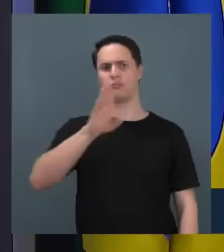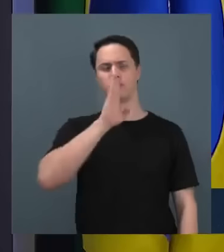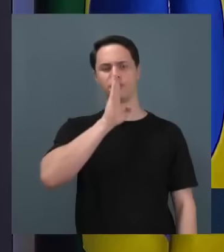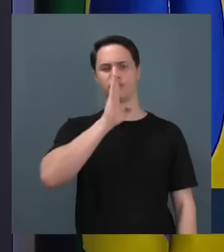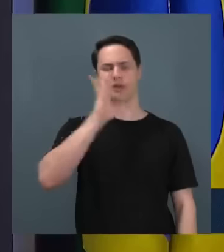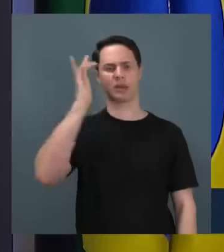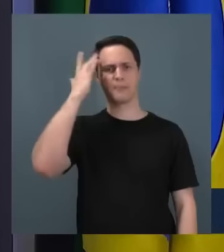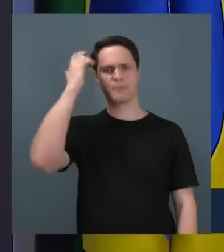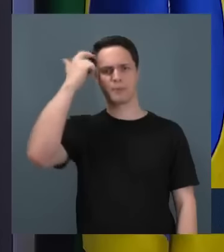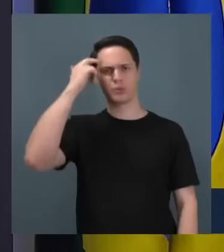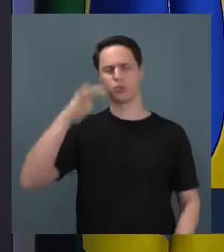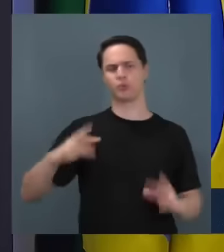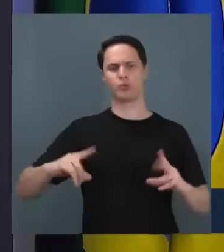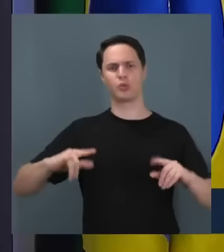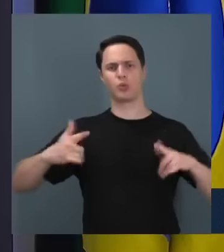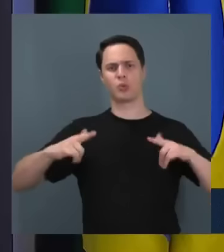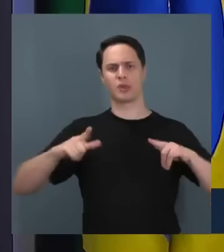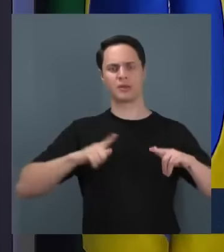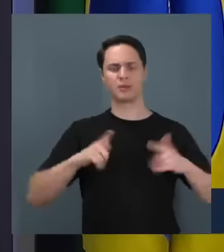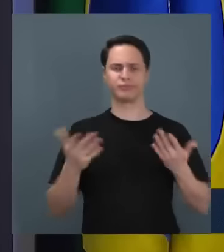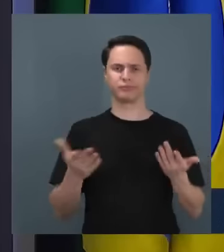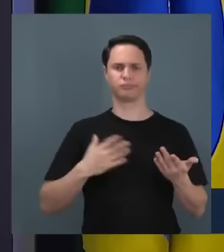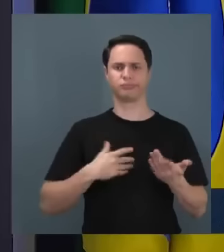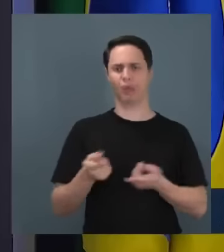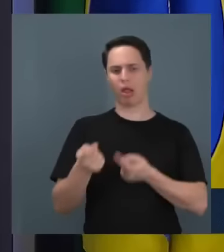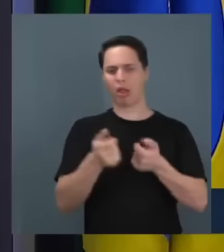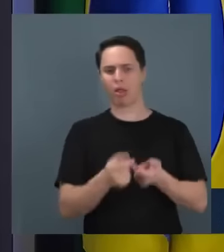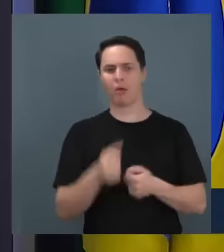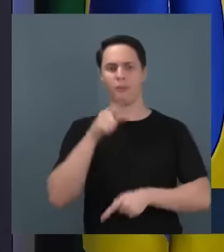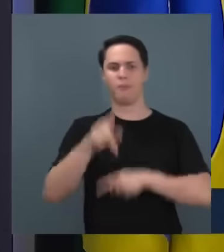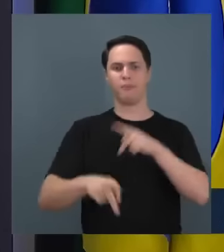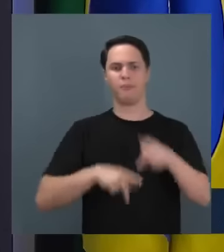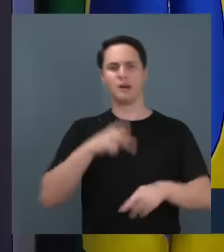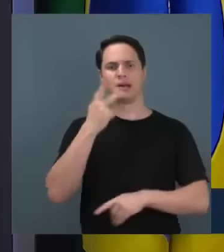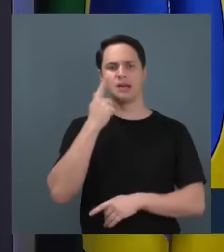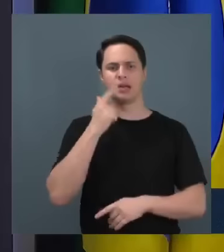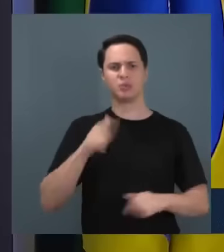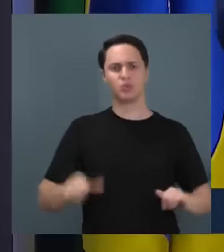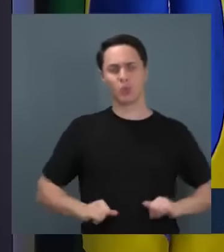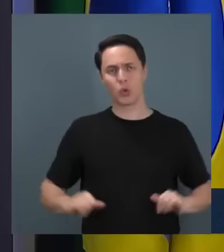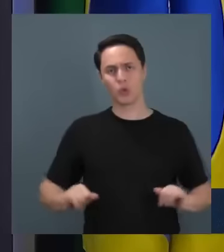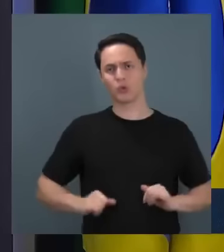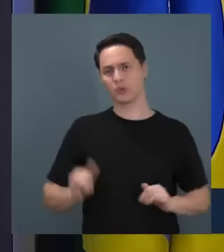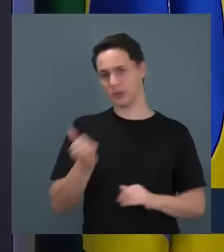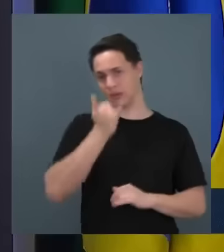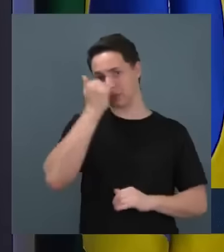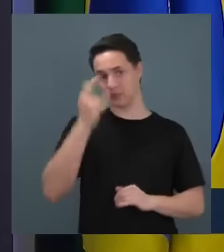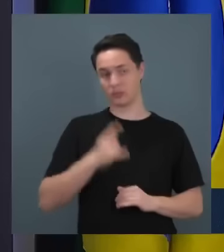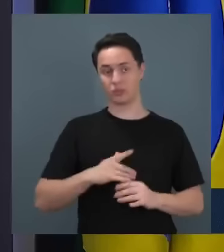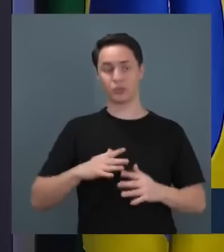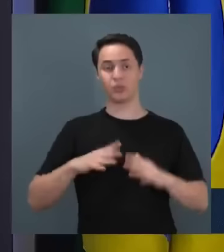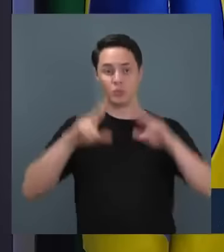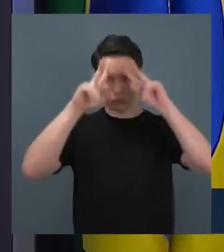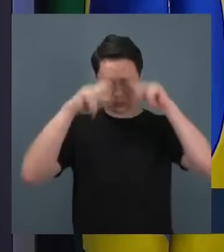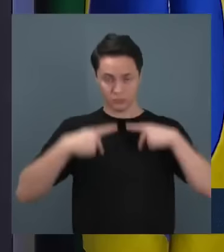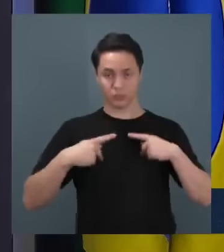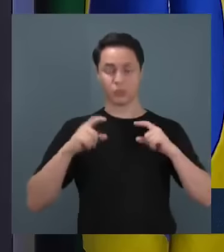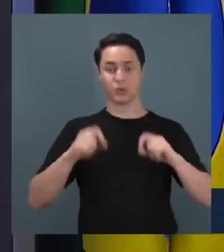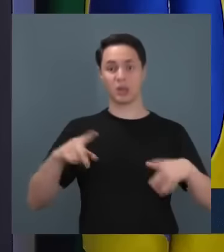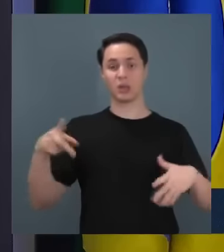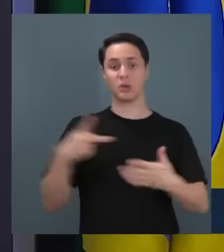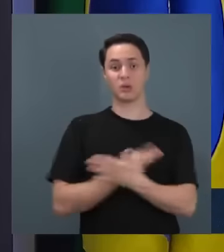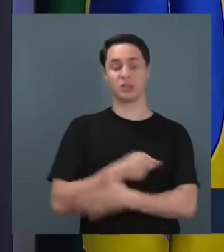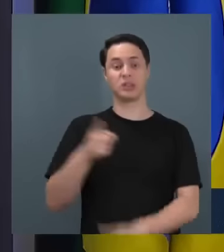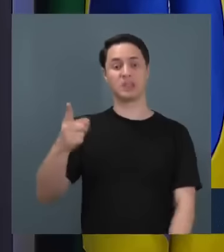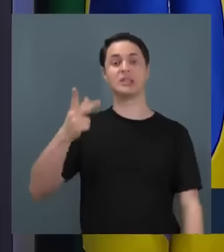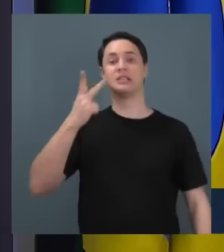controle. Enganar o povo cearense, que está sofrendo lá na ponta essa tragédia humanitária. O que se passa no